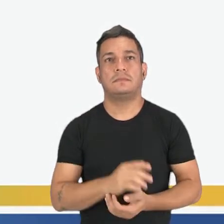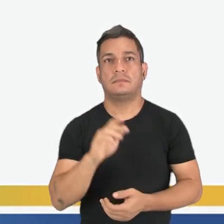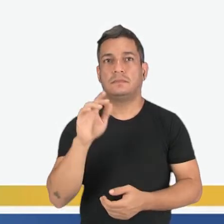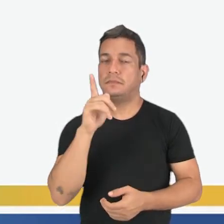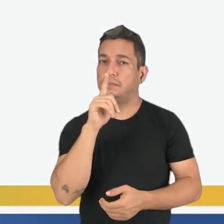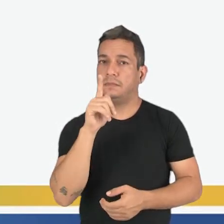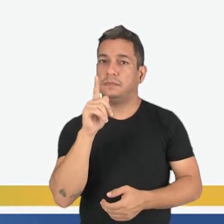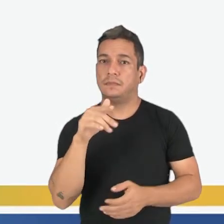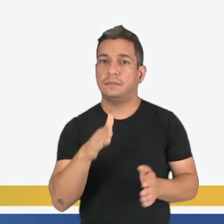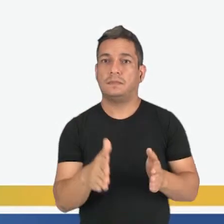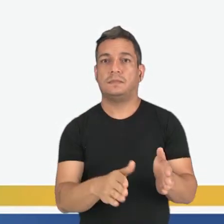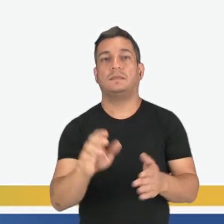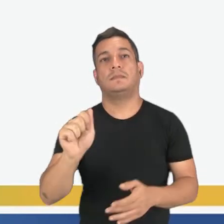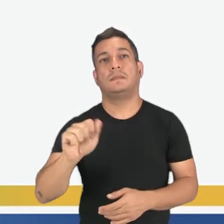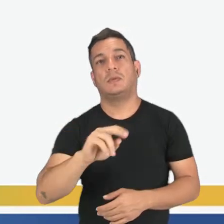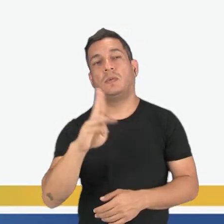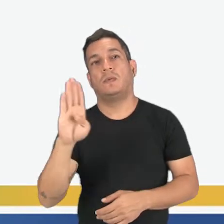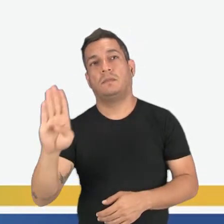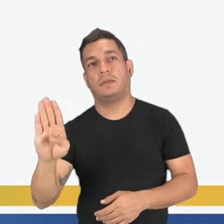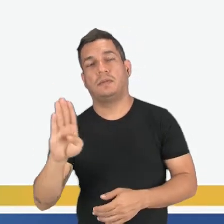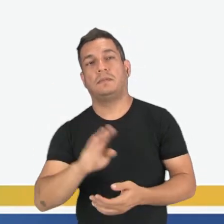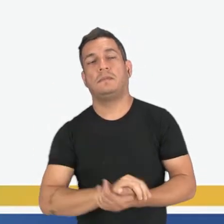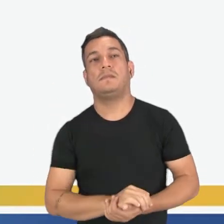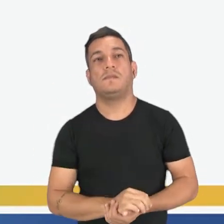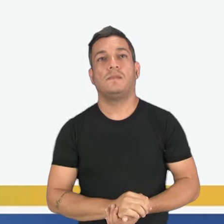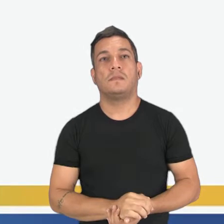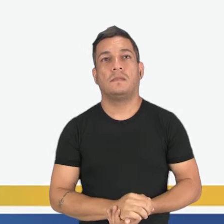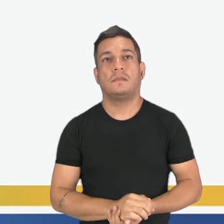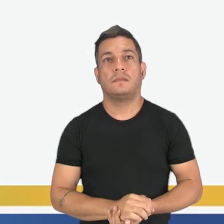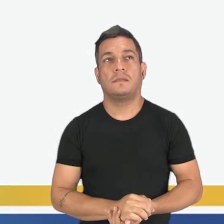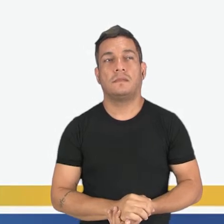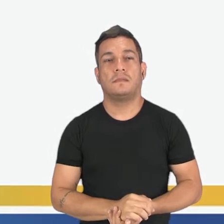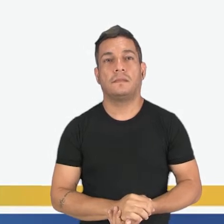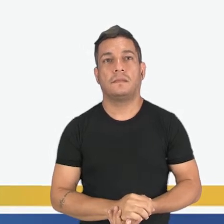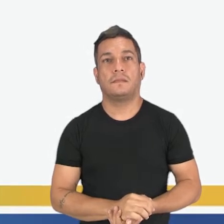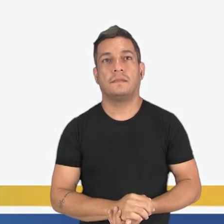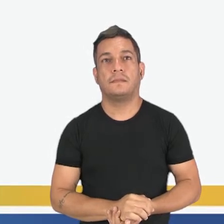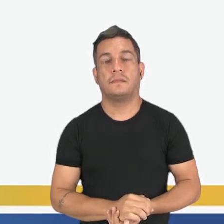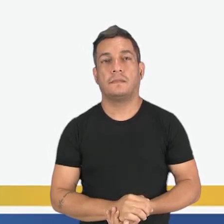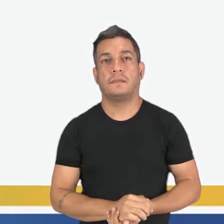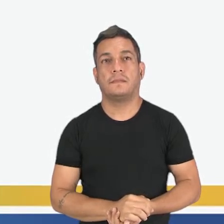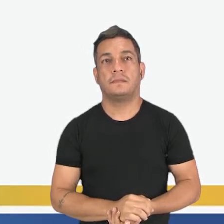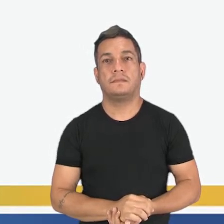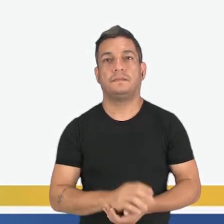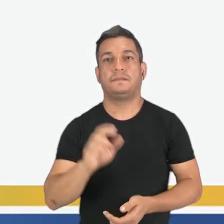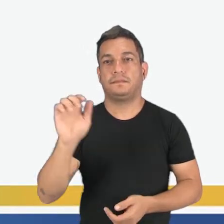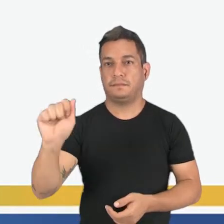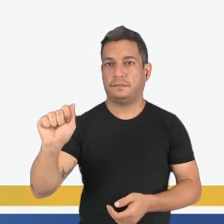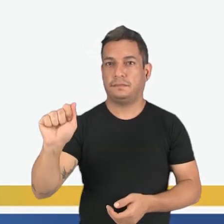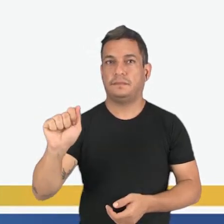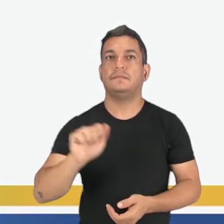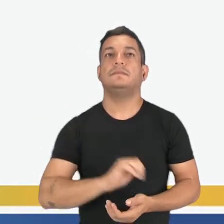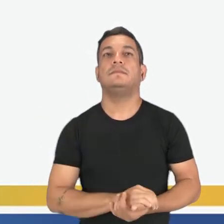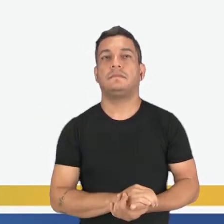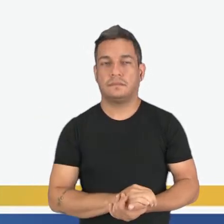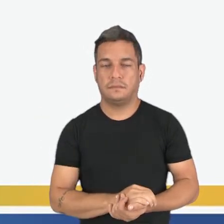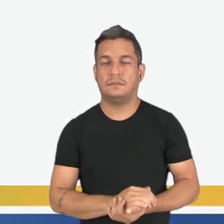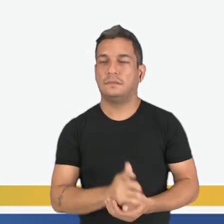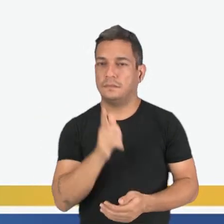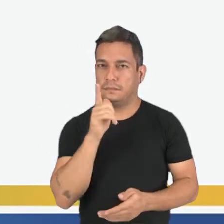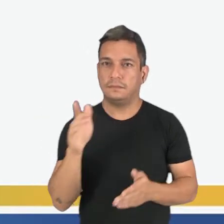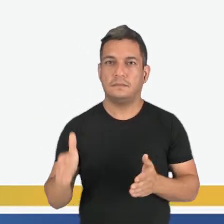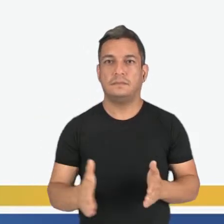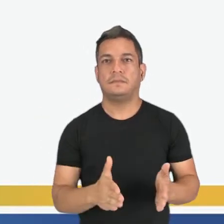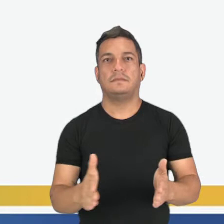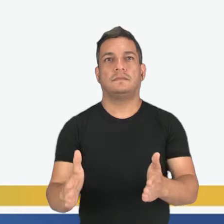rio, letra A, ou é bacia hidrográfica, letra B? E agora, já. A letra